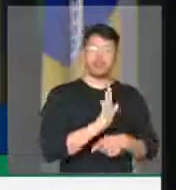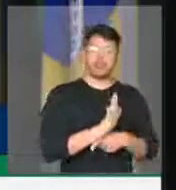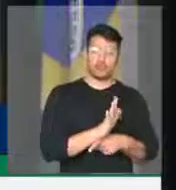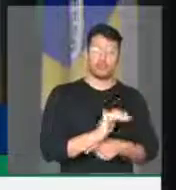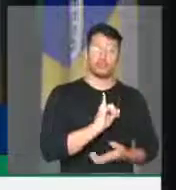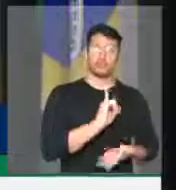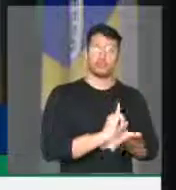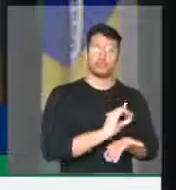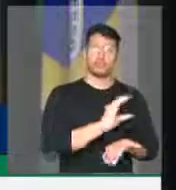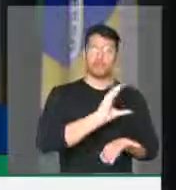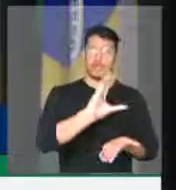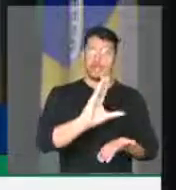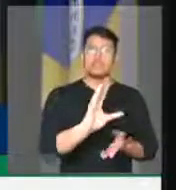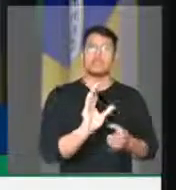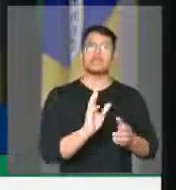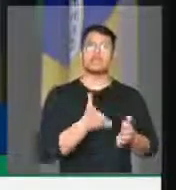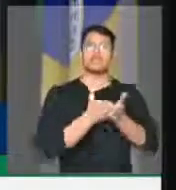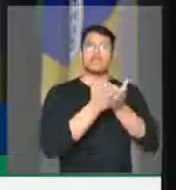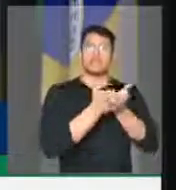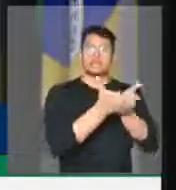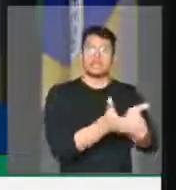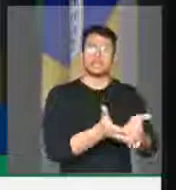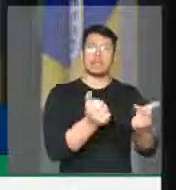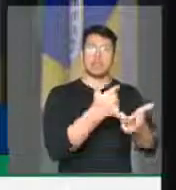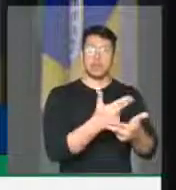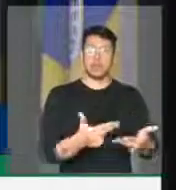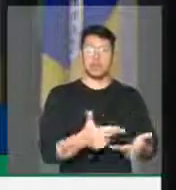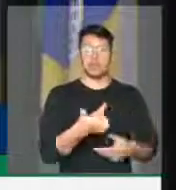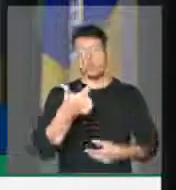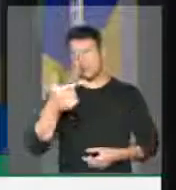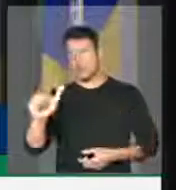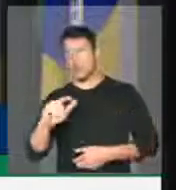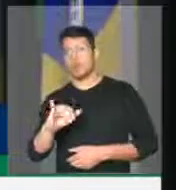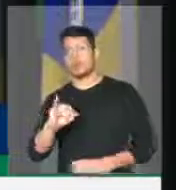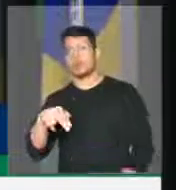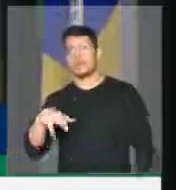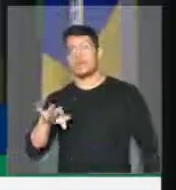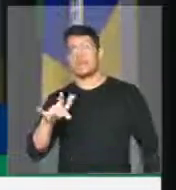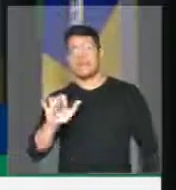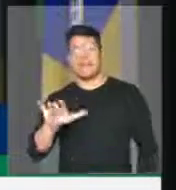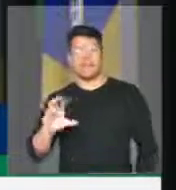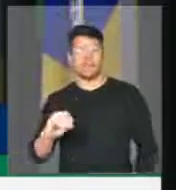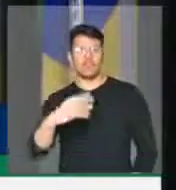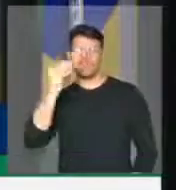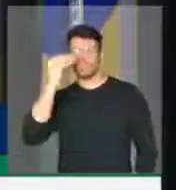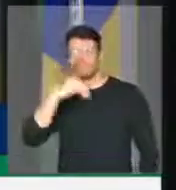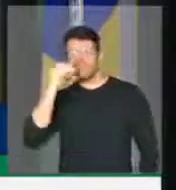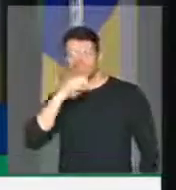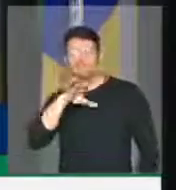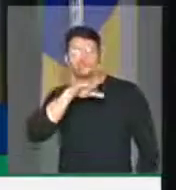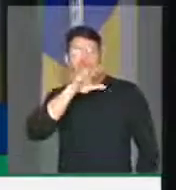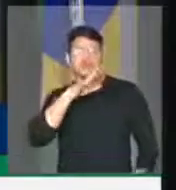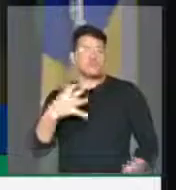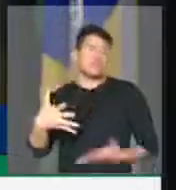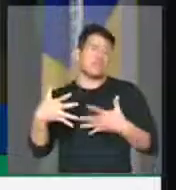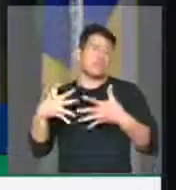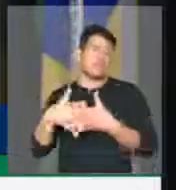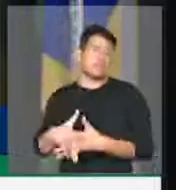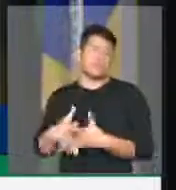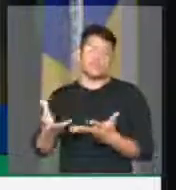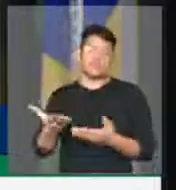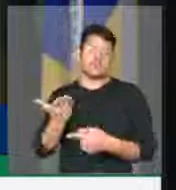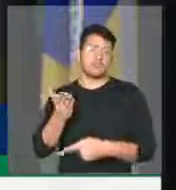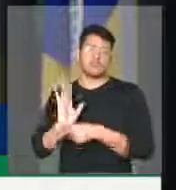matéria de navegação marítima, que é o caso da Engepron, e outra empresa altamente deficitária, que não preenche